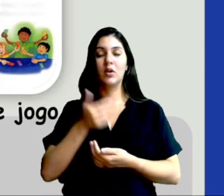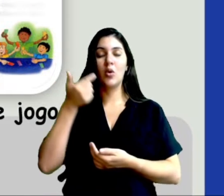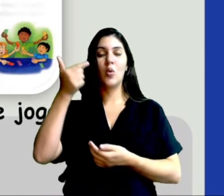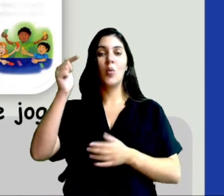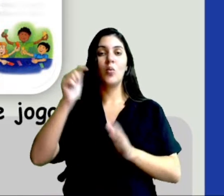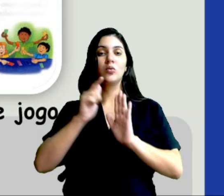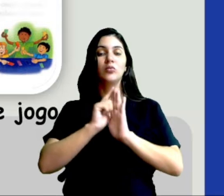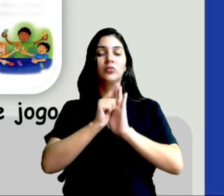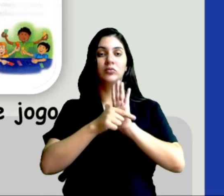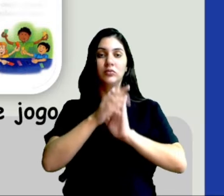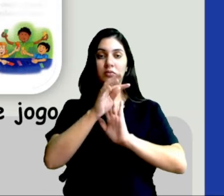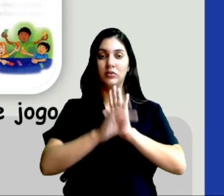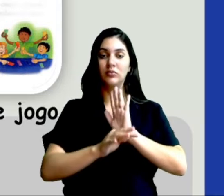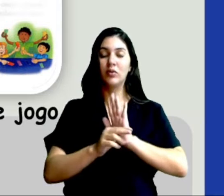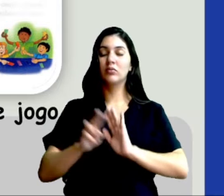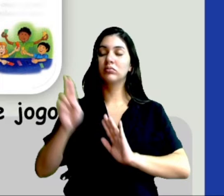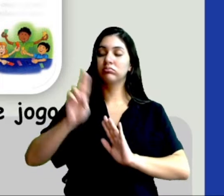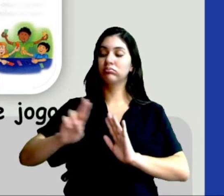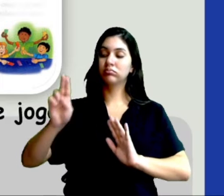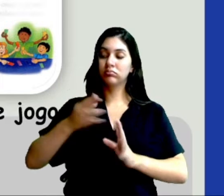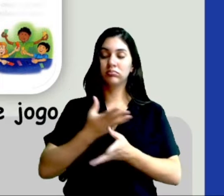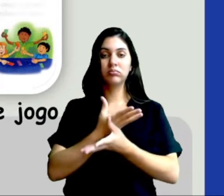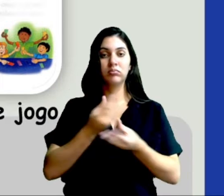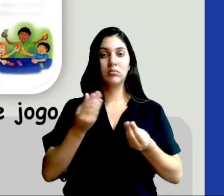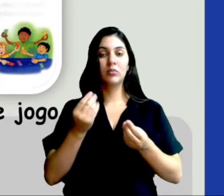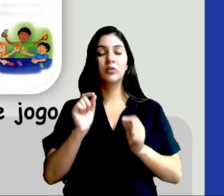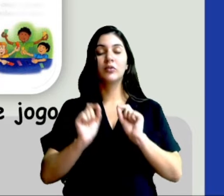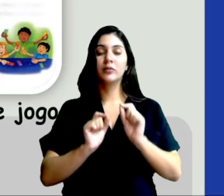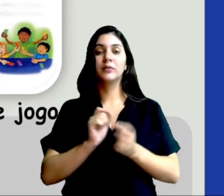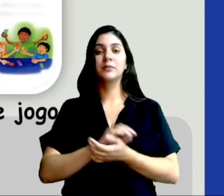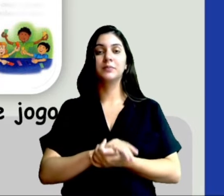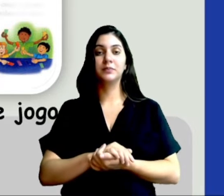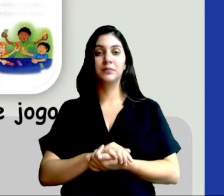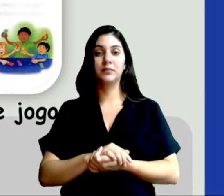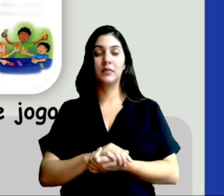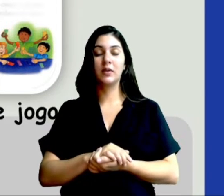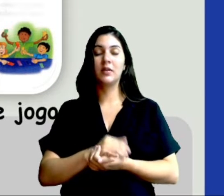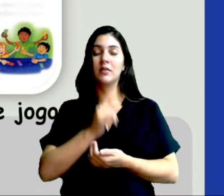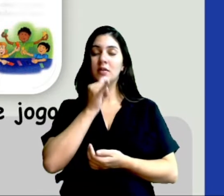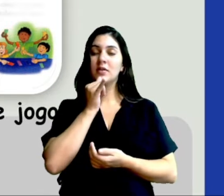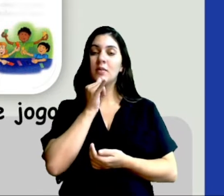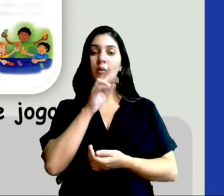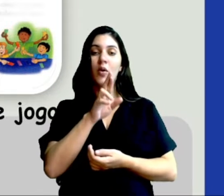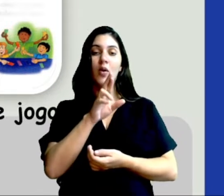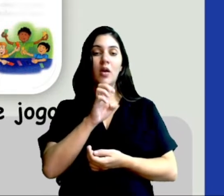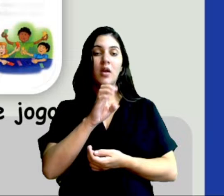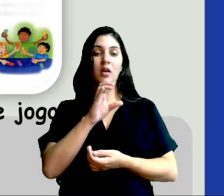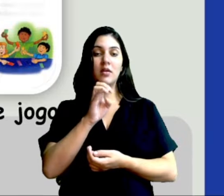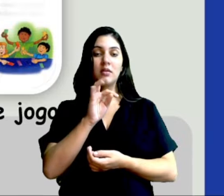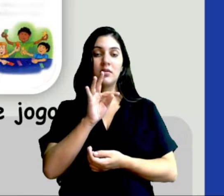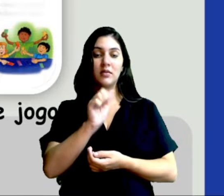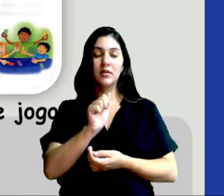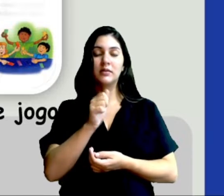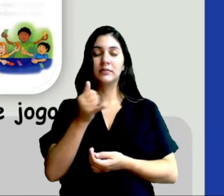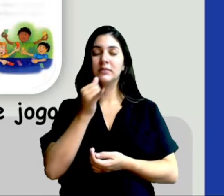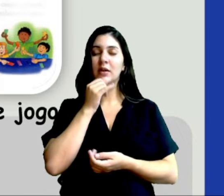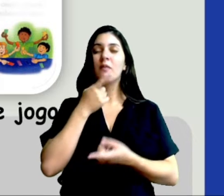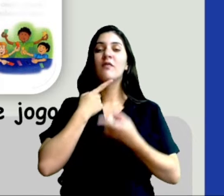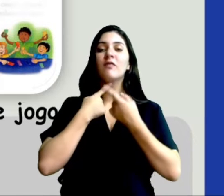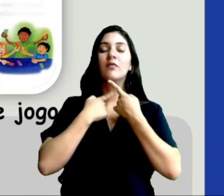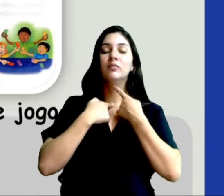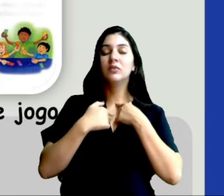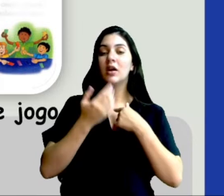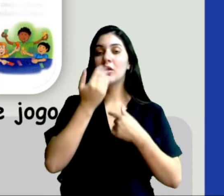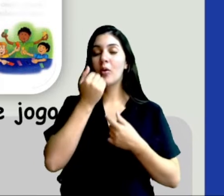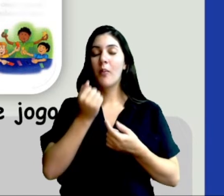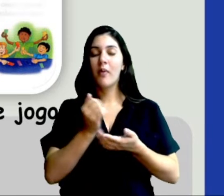Outro gênero textual bastante usado aí também no nosso dia a dia, é a receita. Às vezes dá aquela vontade de comer alguma coisa